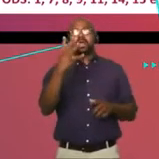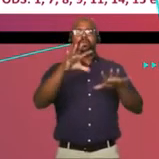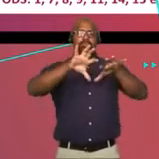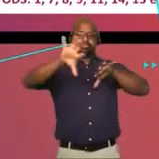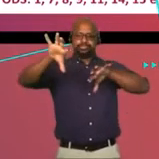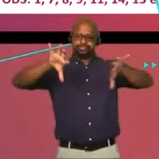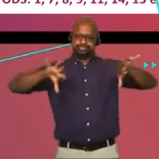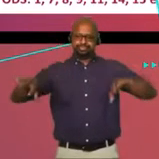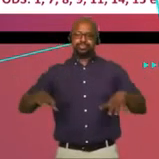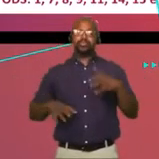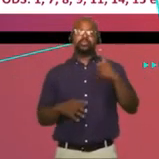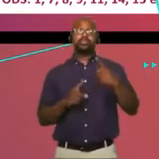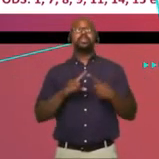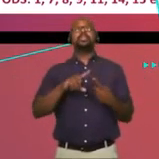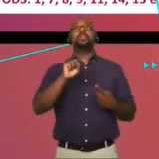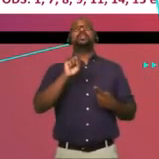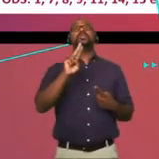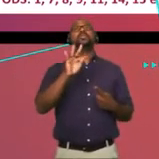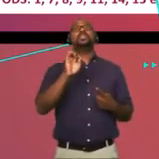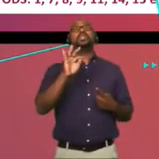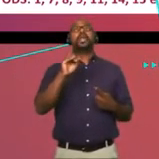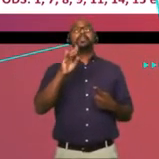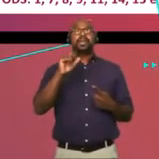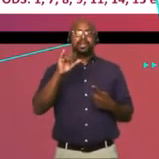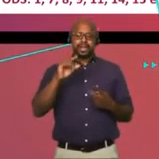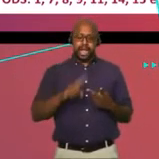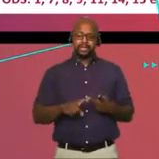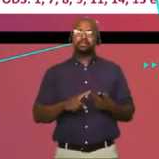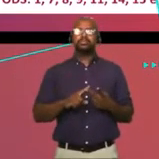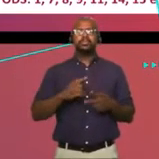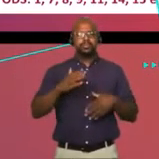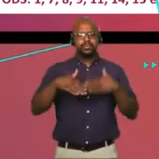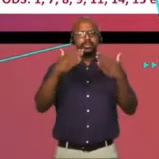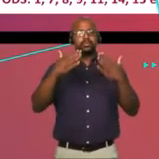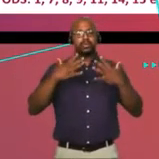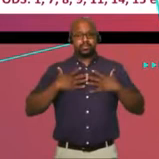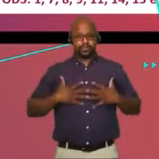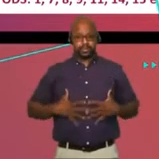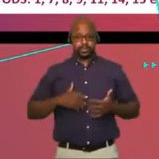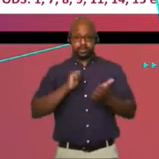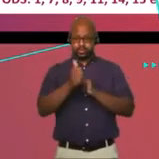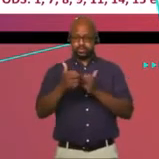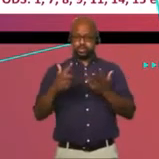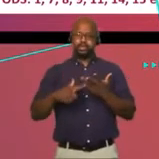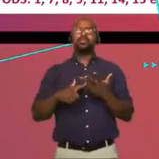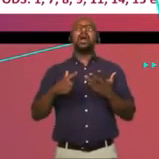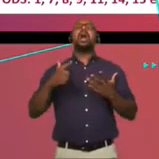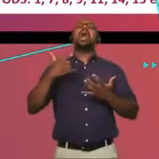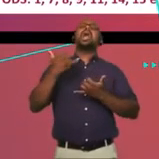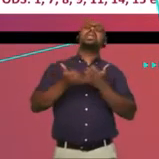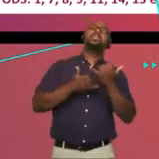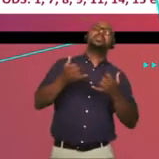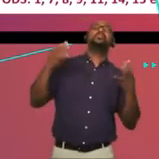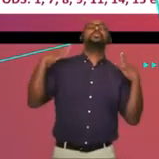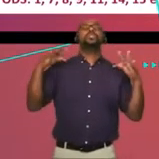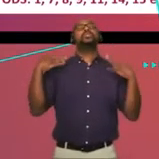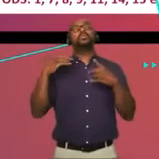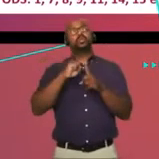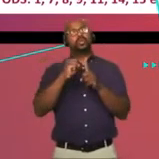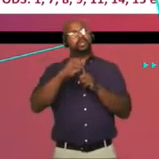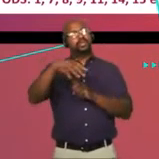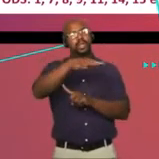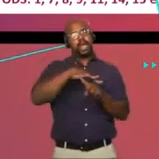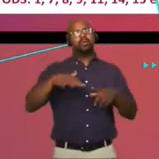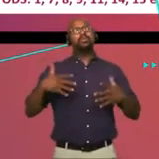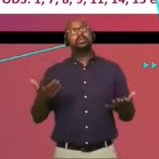blocos a sustentabilidade o desenvolvimento físico-esportivo a recreação e turismo social abre a mente que o